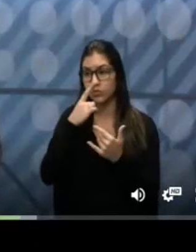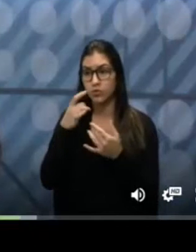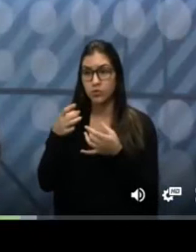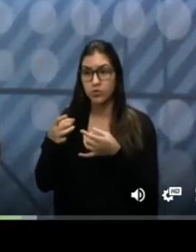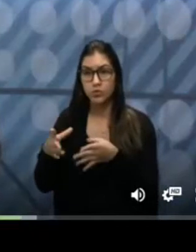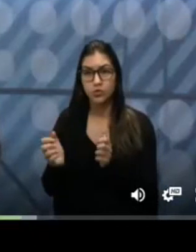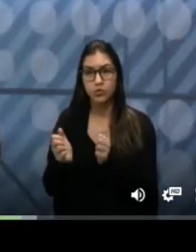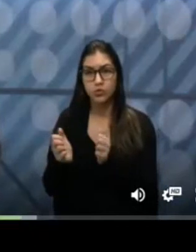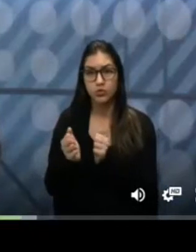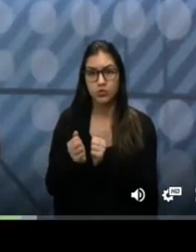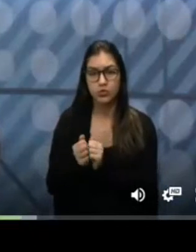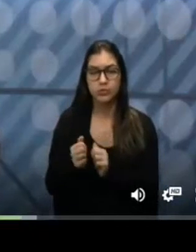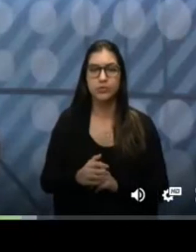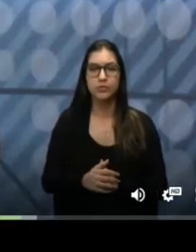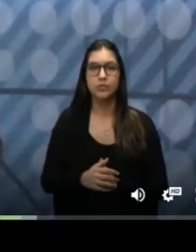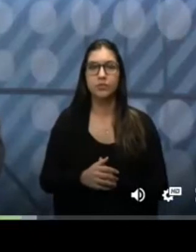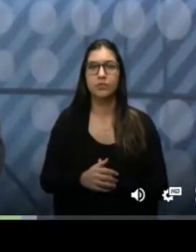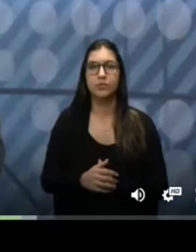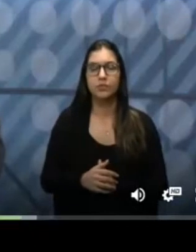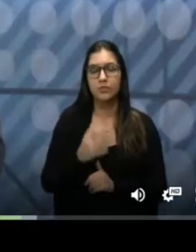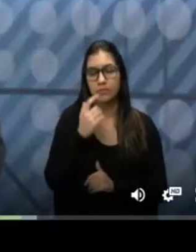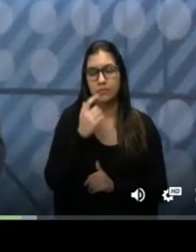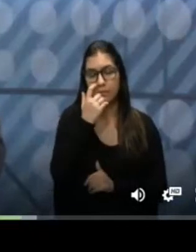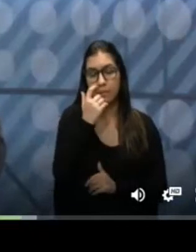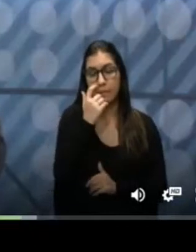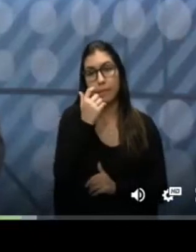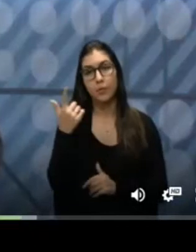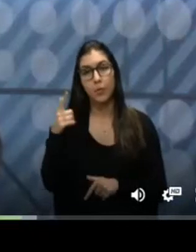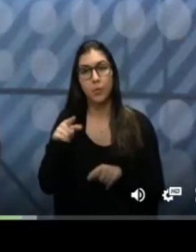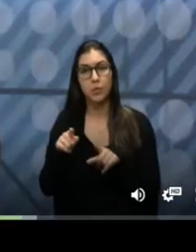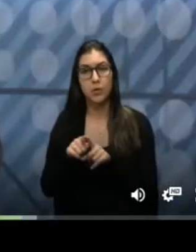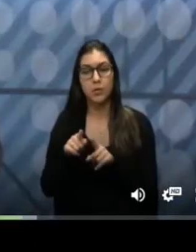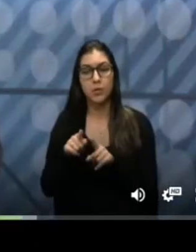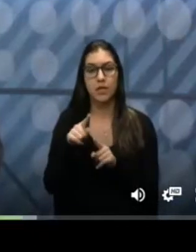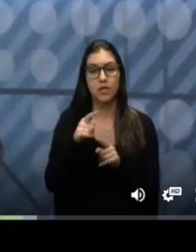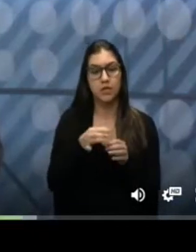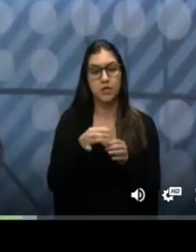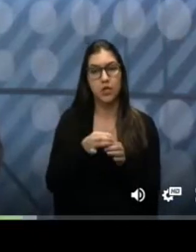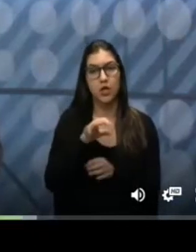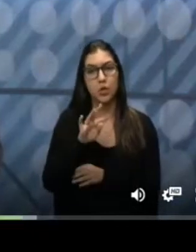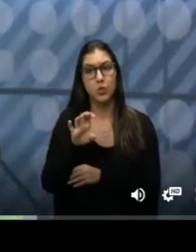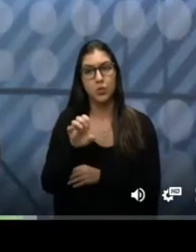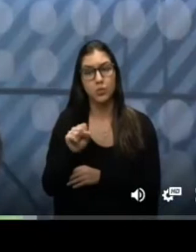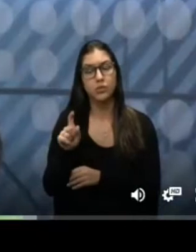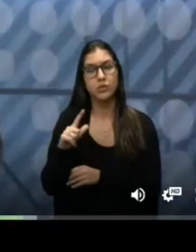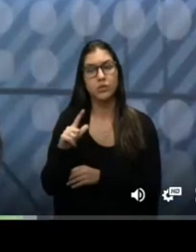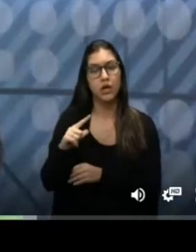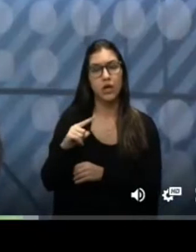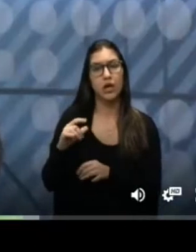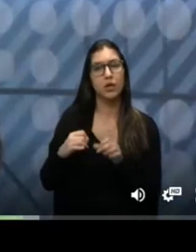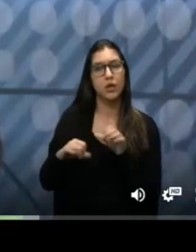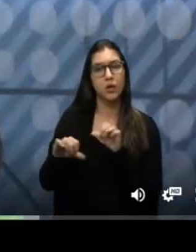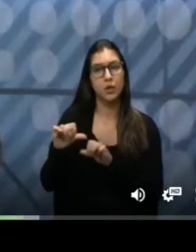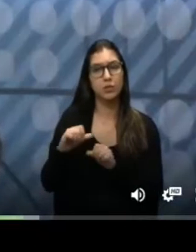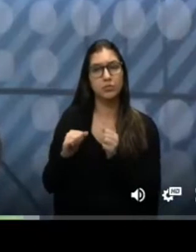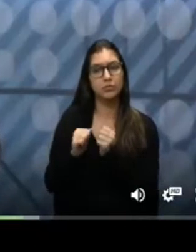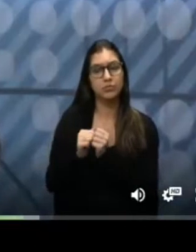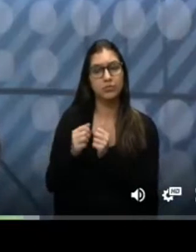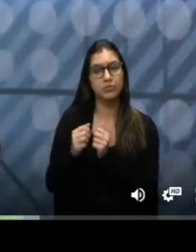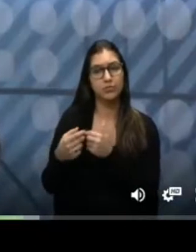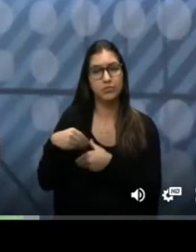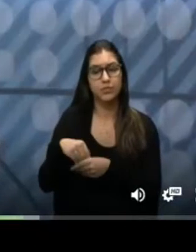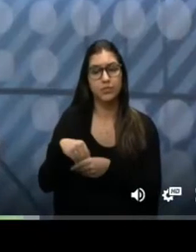material perfuro-cortante. Outro detalhe, esses tubos capilares, eles estão com compostos químicos em seus interiores.